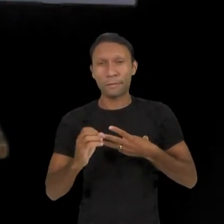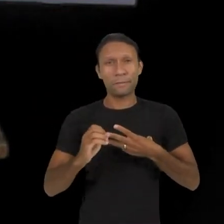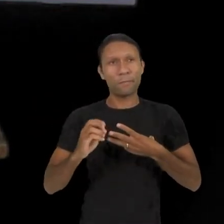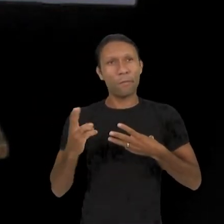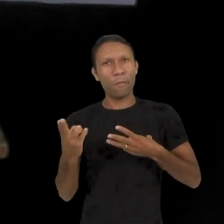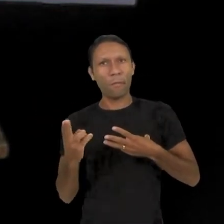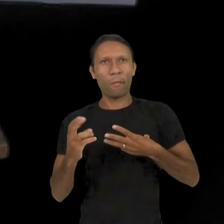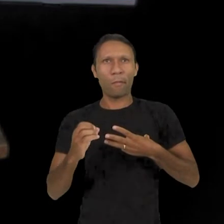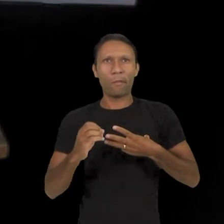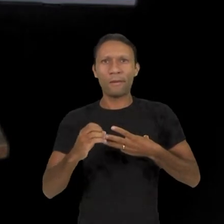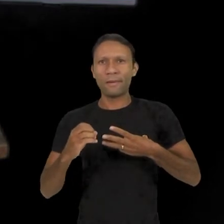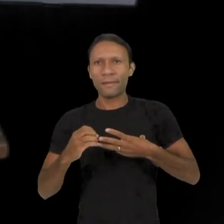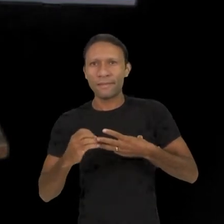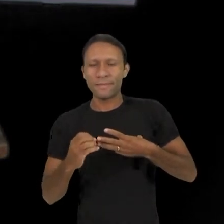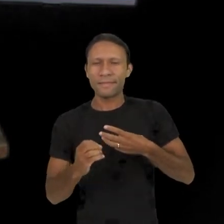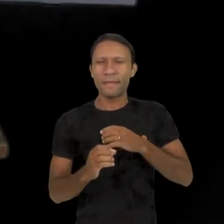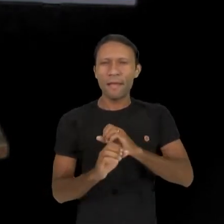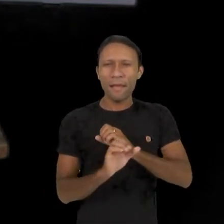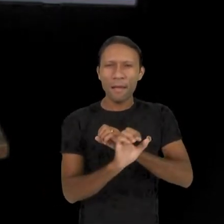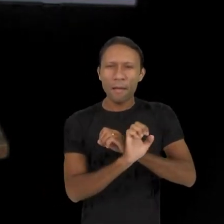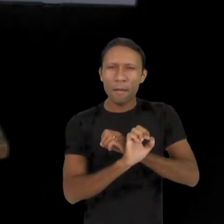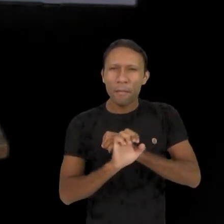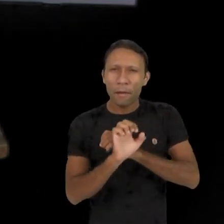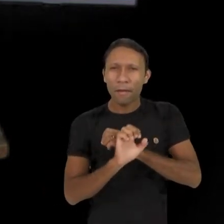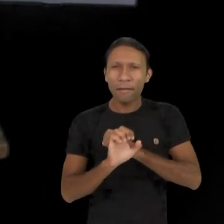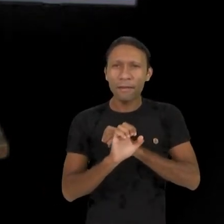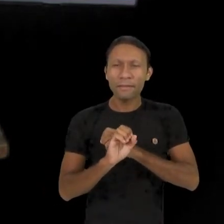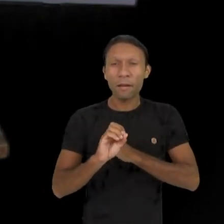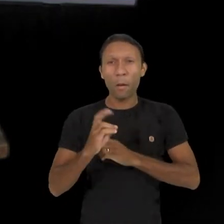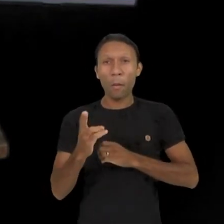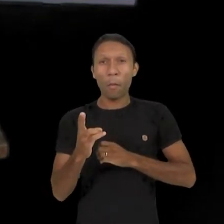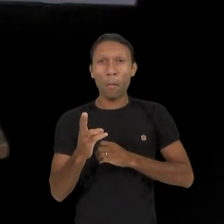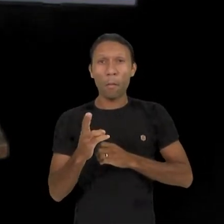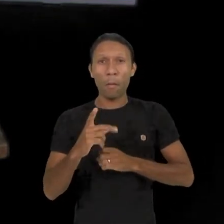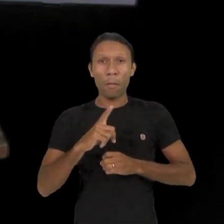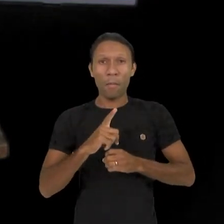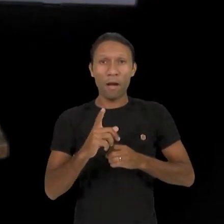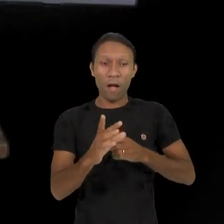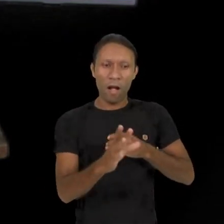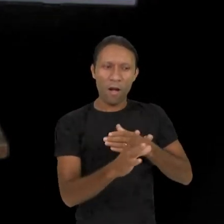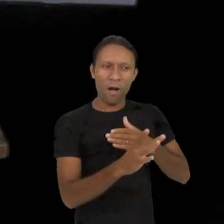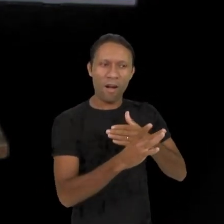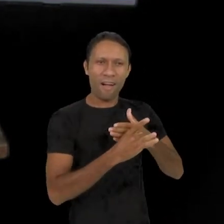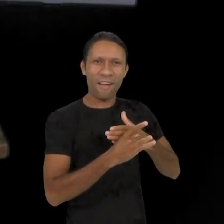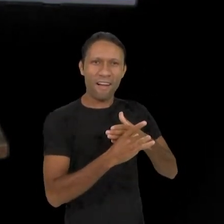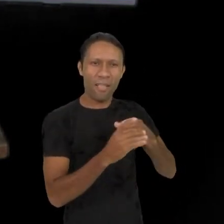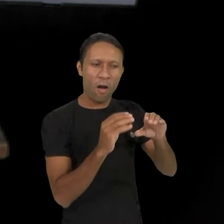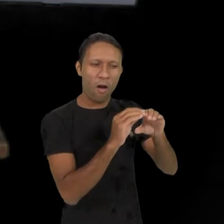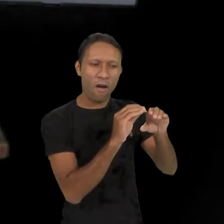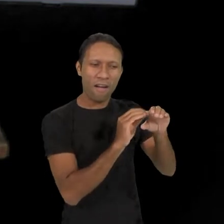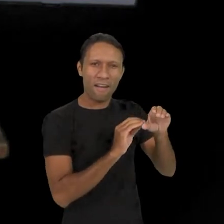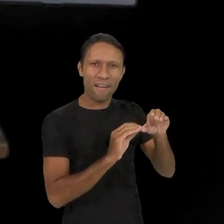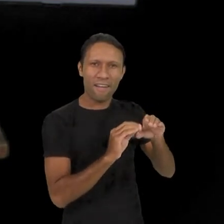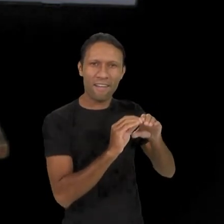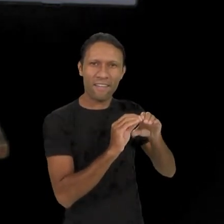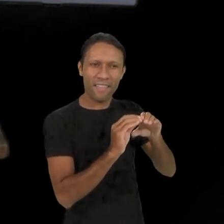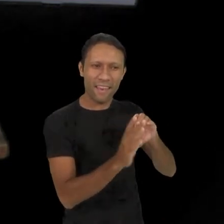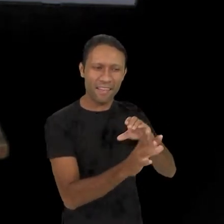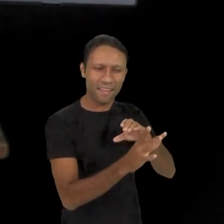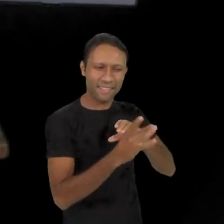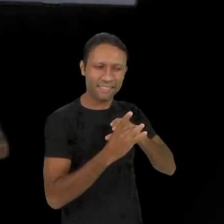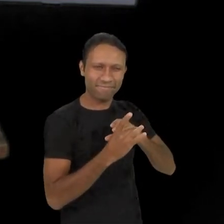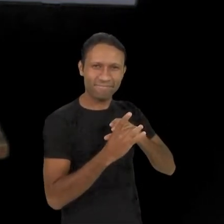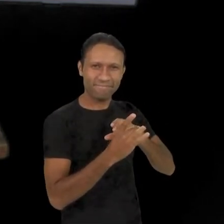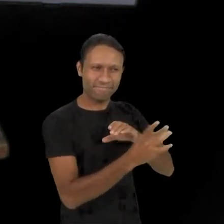estar livres lá no citoplasma, tá? Ou eles podem estar aderidos a alguma organela. Por exemplo, eles podem estar aderidos